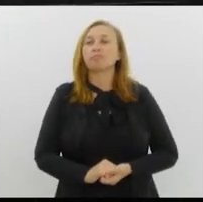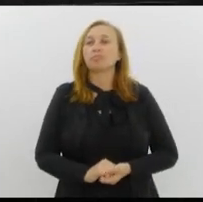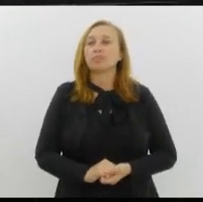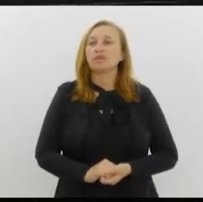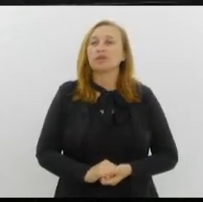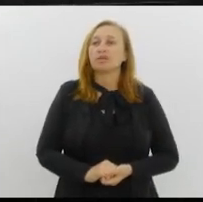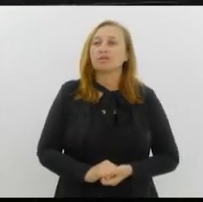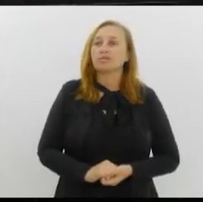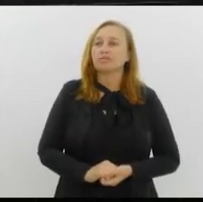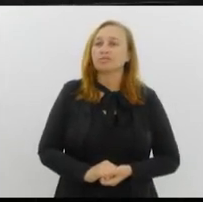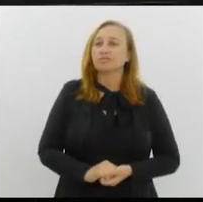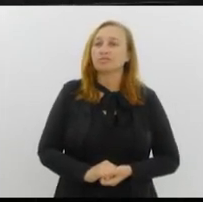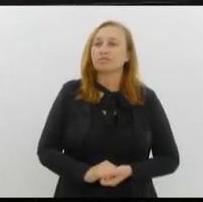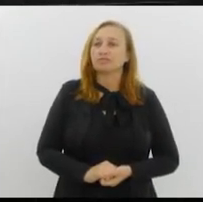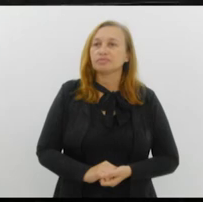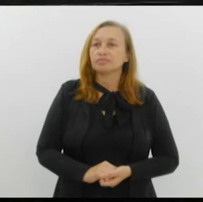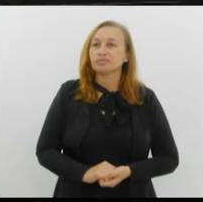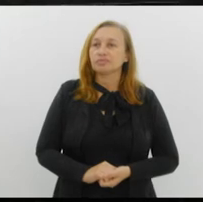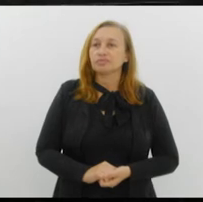fazendo aqui